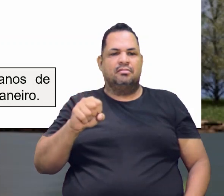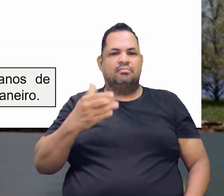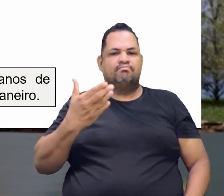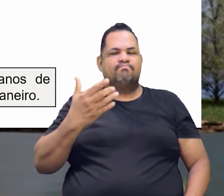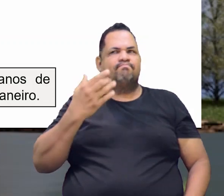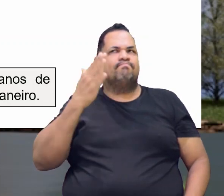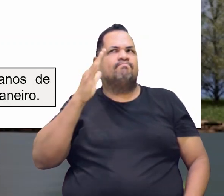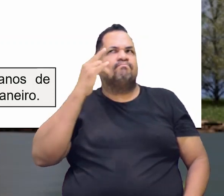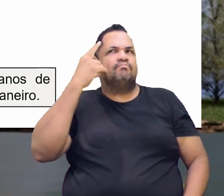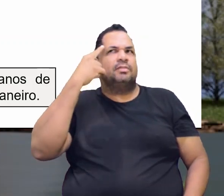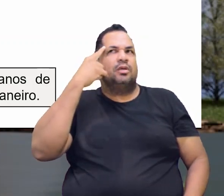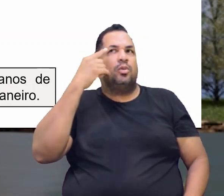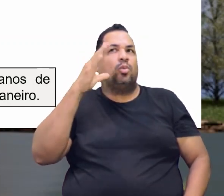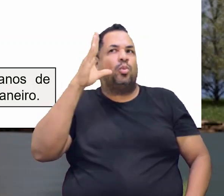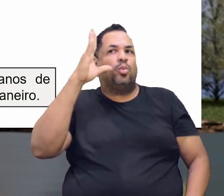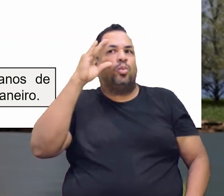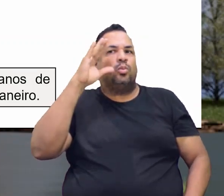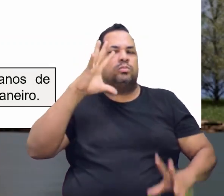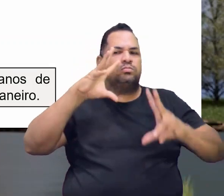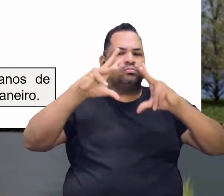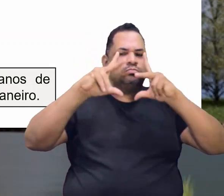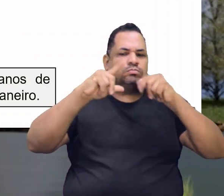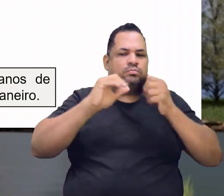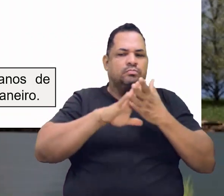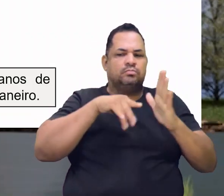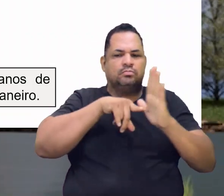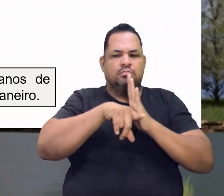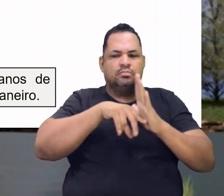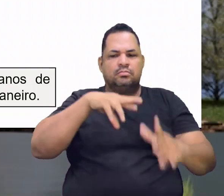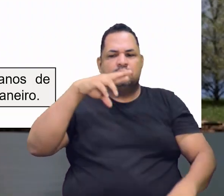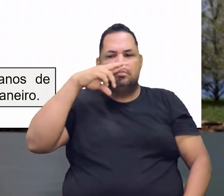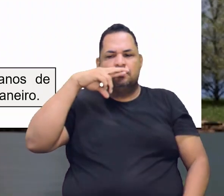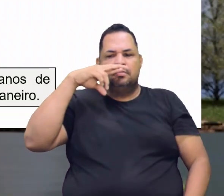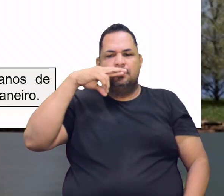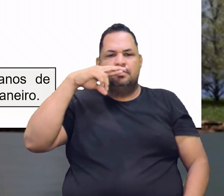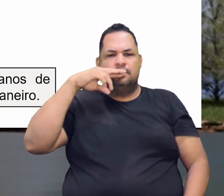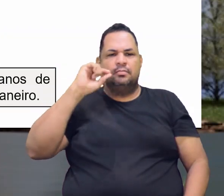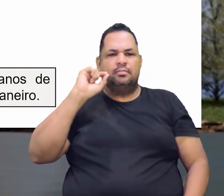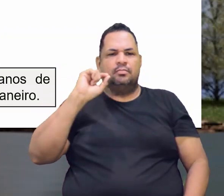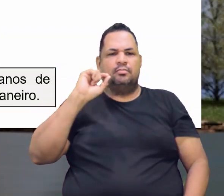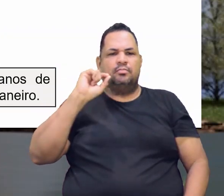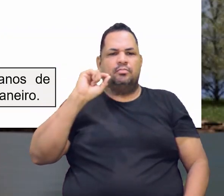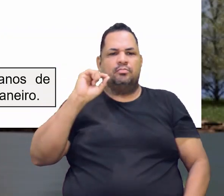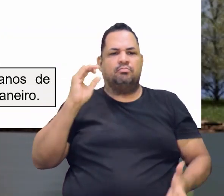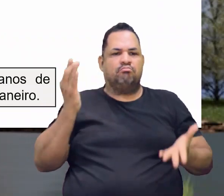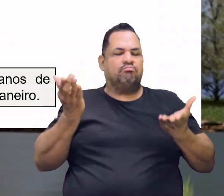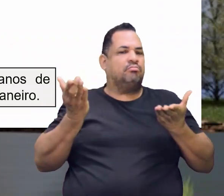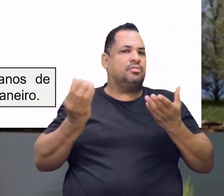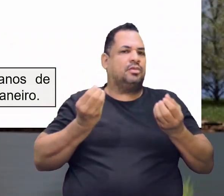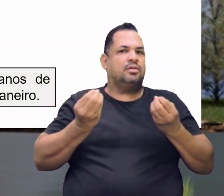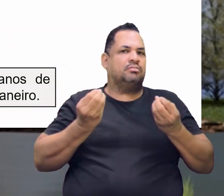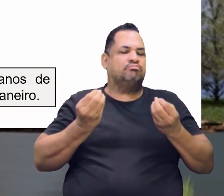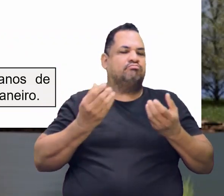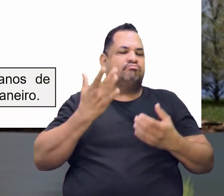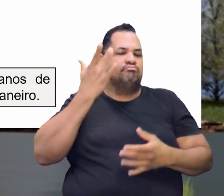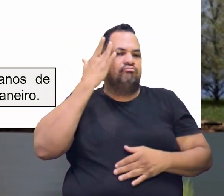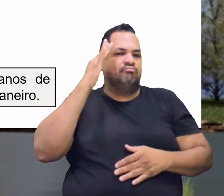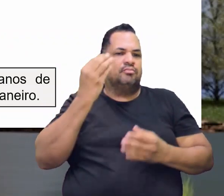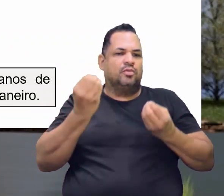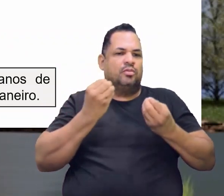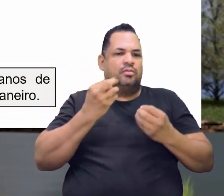me chama a atenção de toda essa pesquisa sobre Rondon é o seguinte, e até hoje eu não sei como responder.